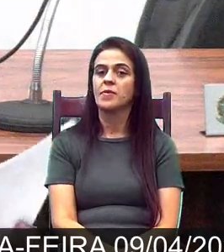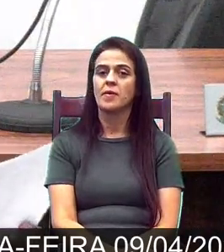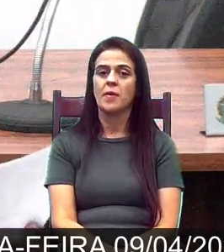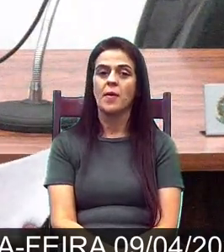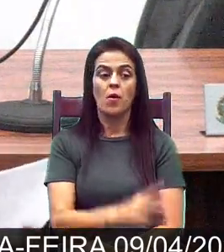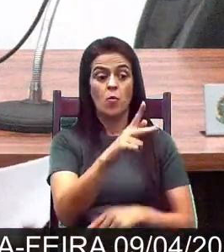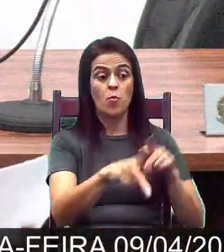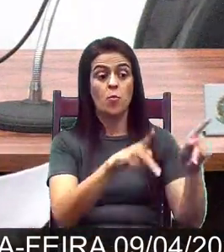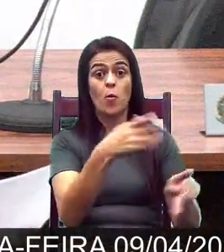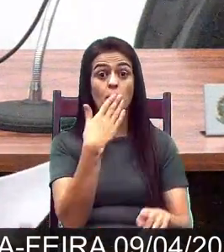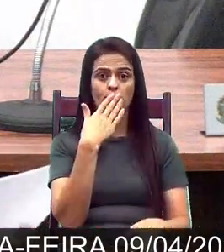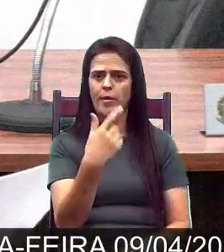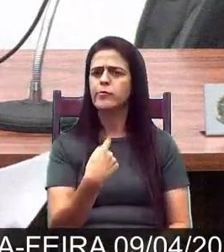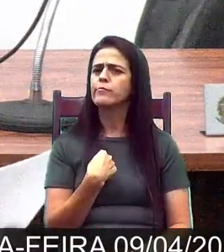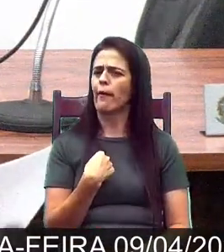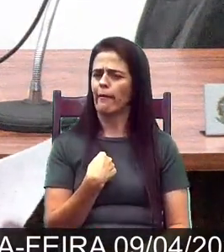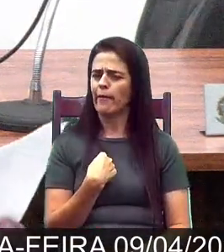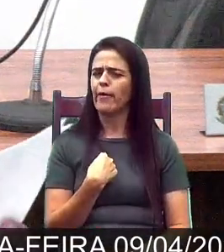população, né?